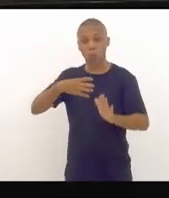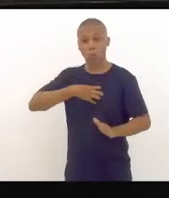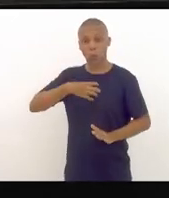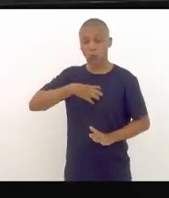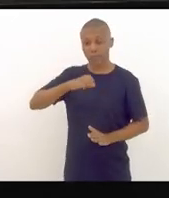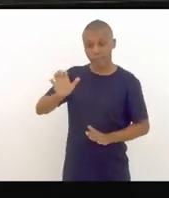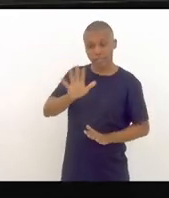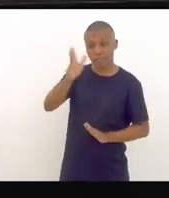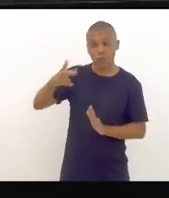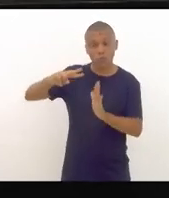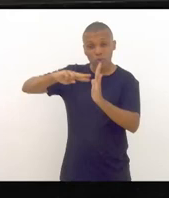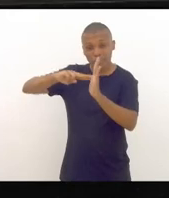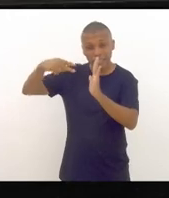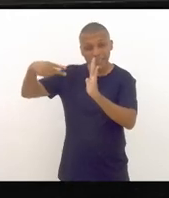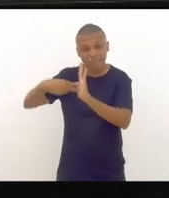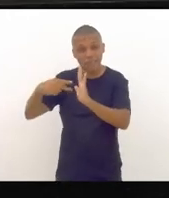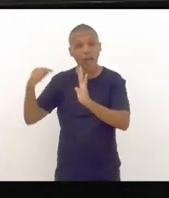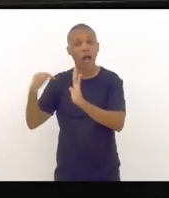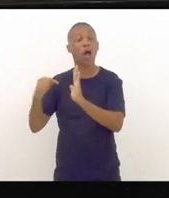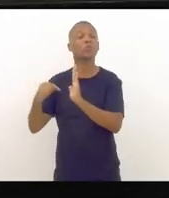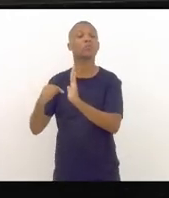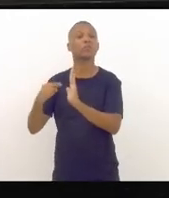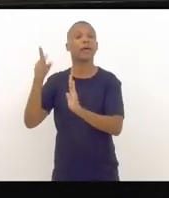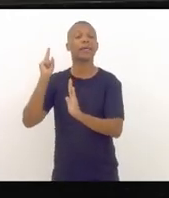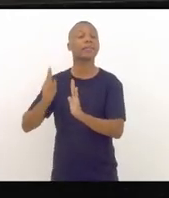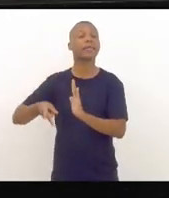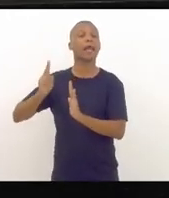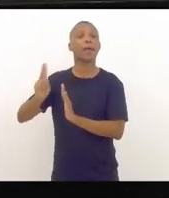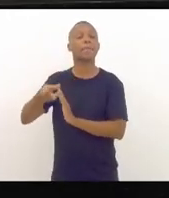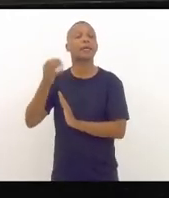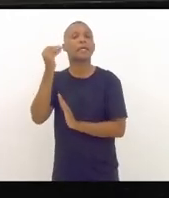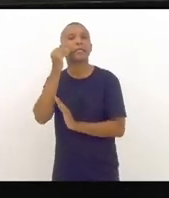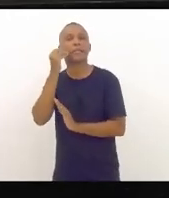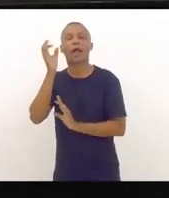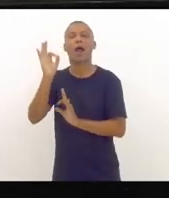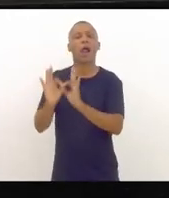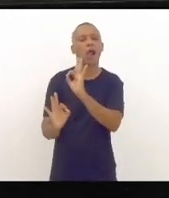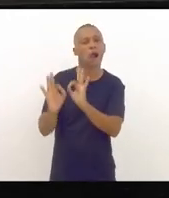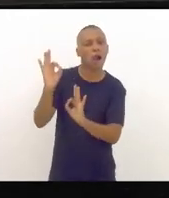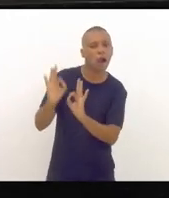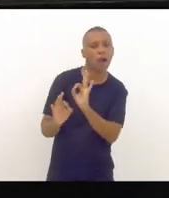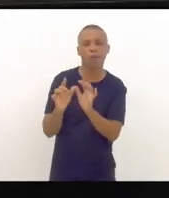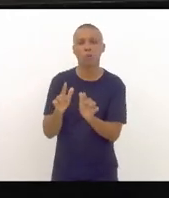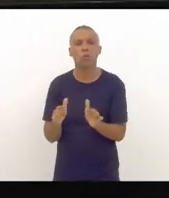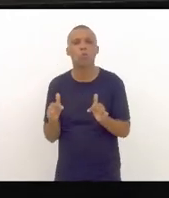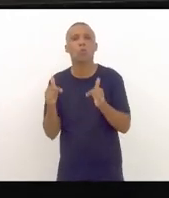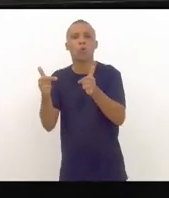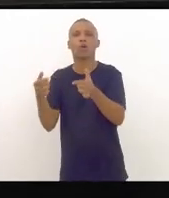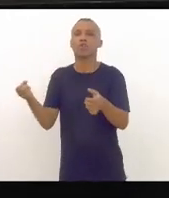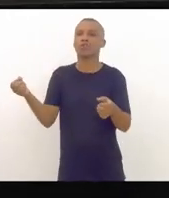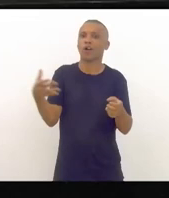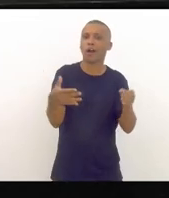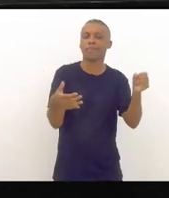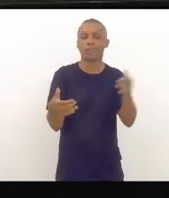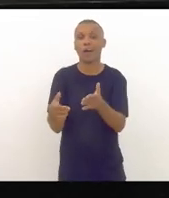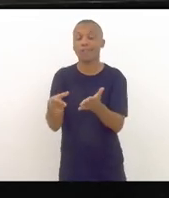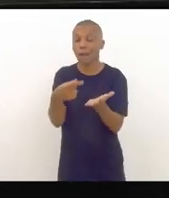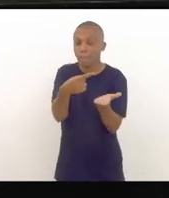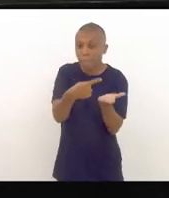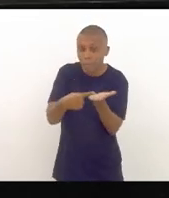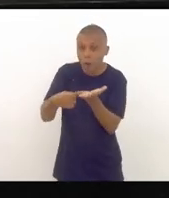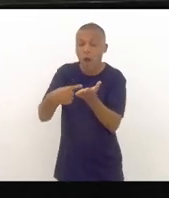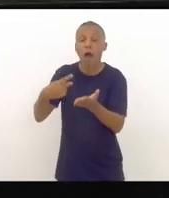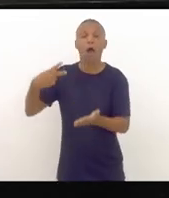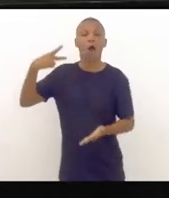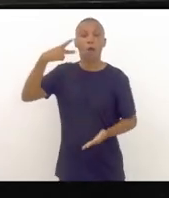no sentido, no significado de sempre tentar fazer novas políticas públicas